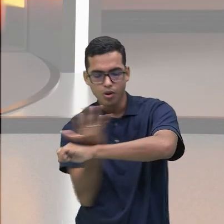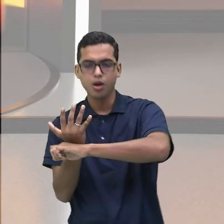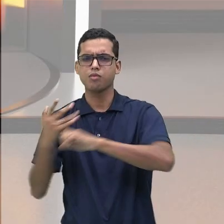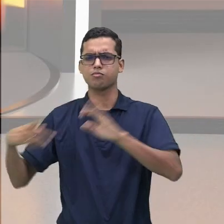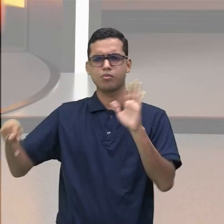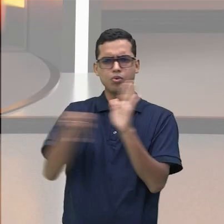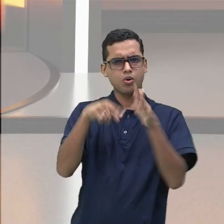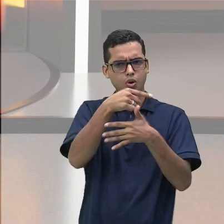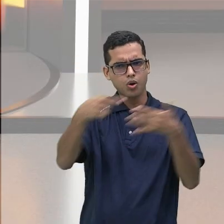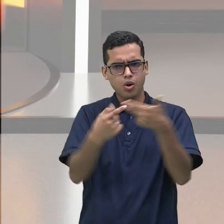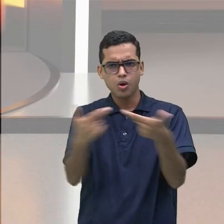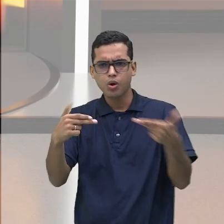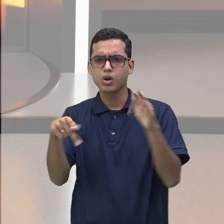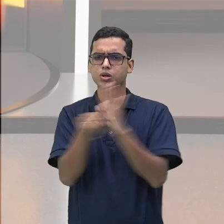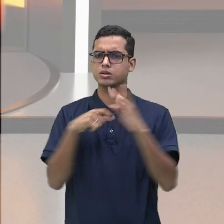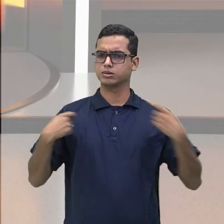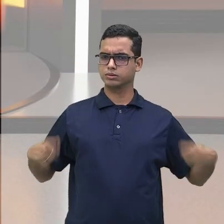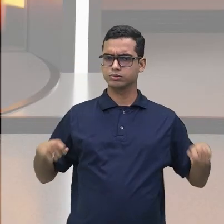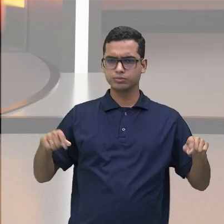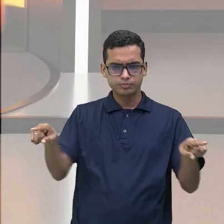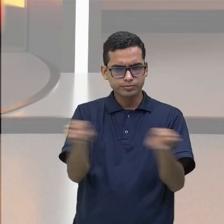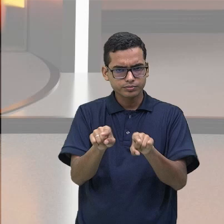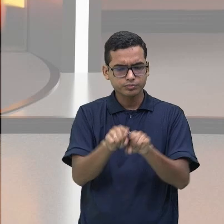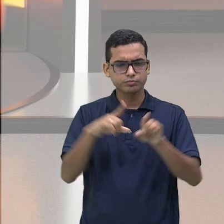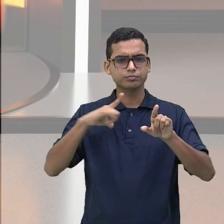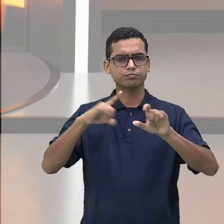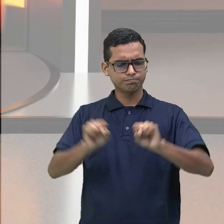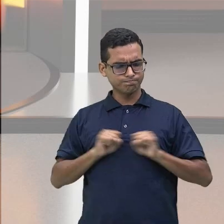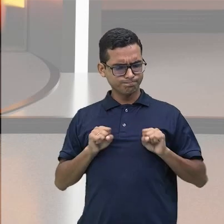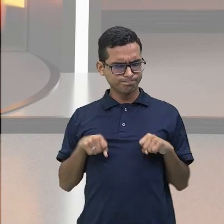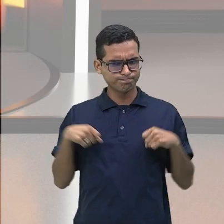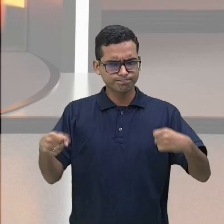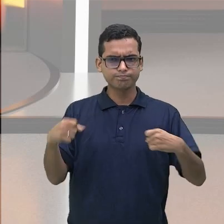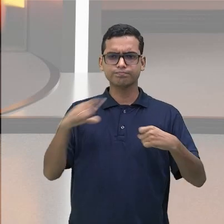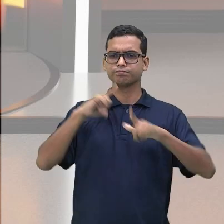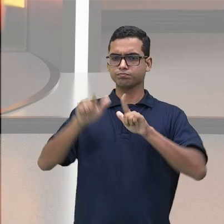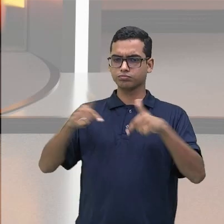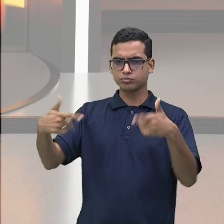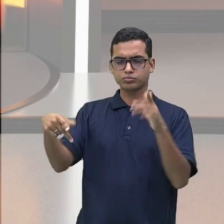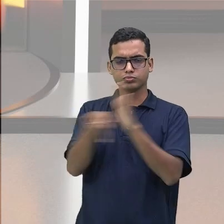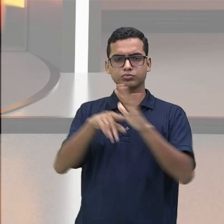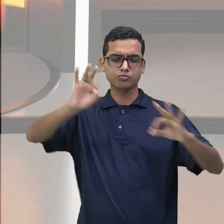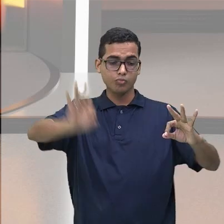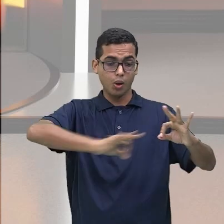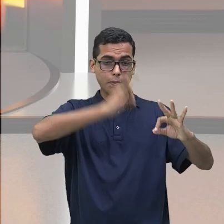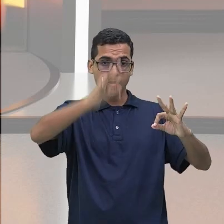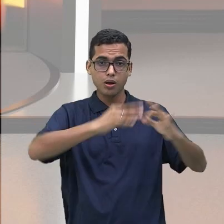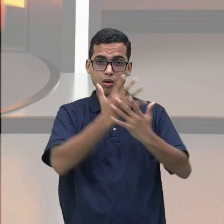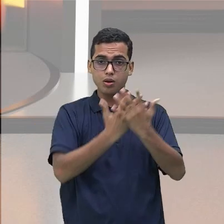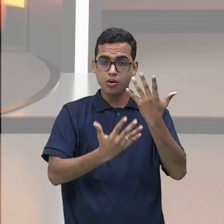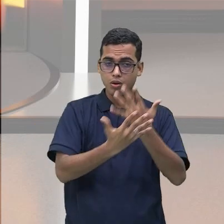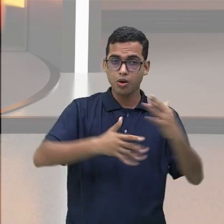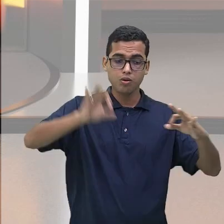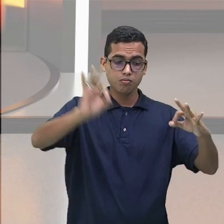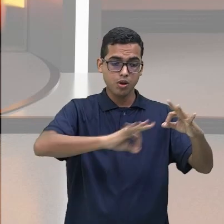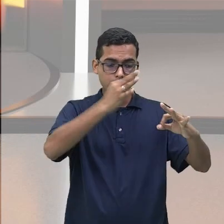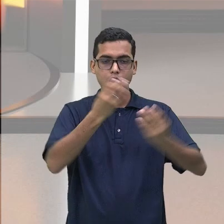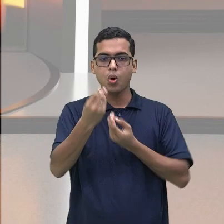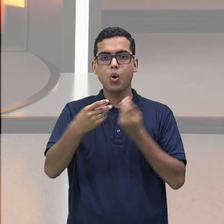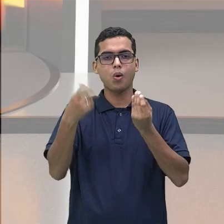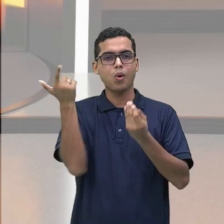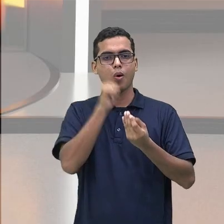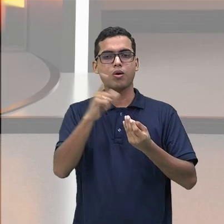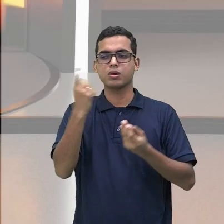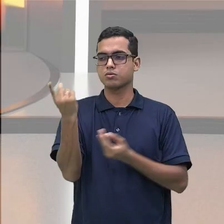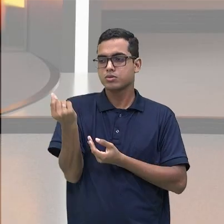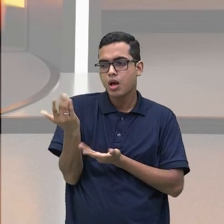necessidades alimentares. Eles também acabavam se dedicando ao quê? Às atividades artesanais como uma forma de sustento, né?